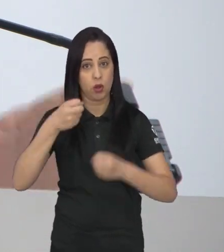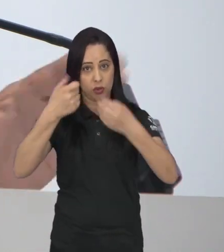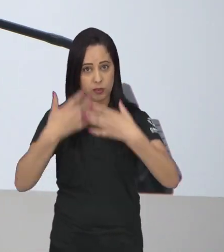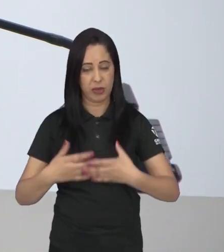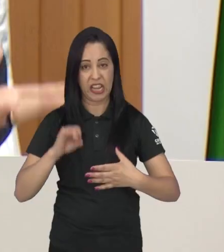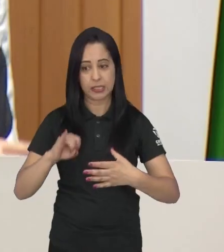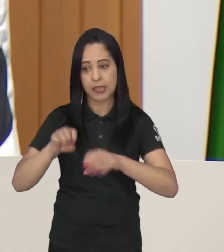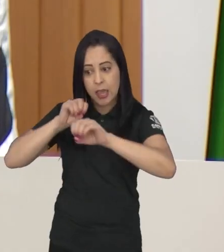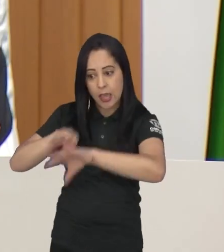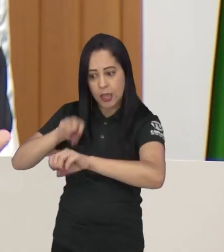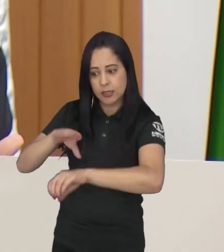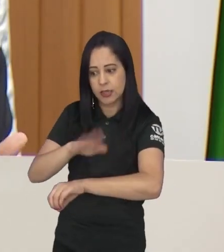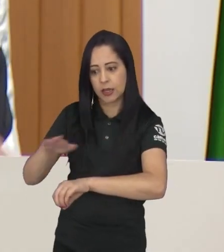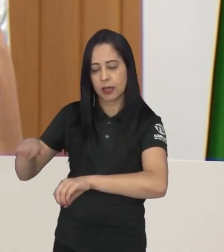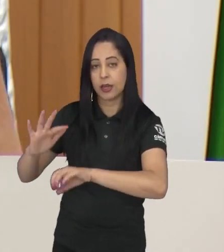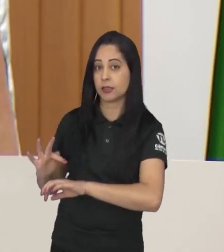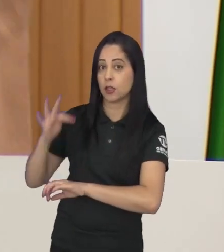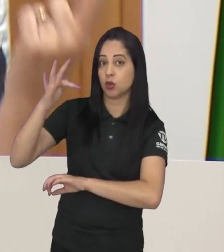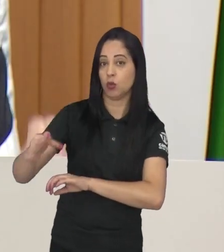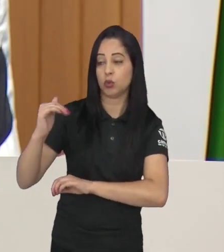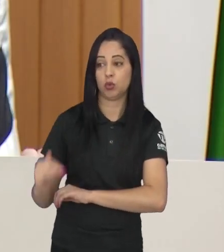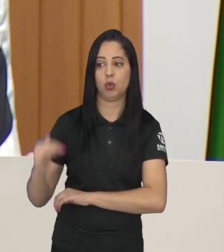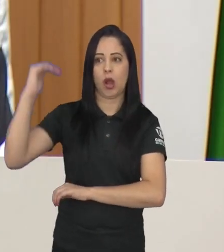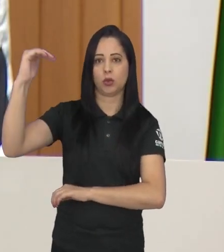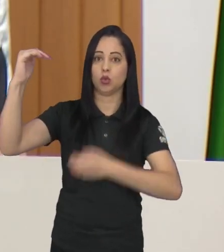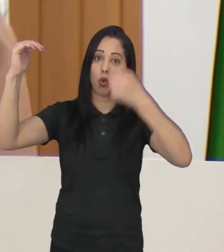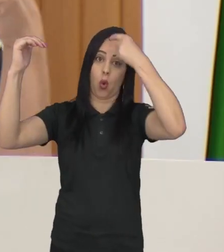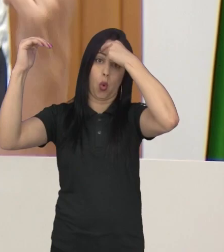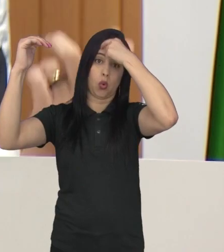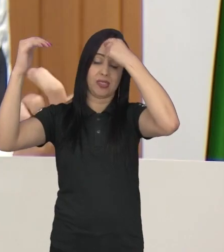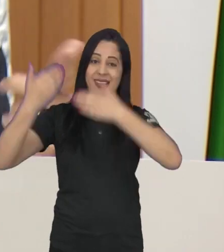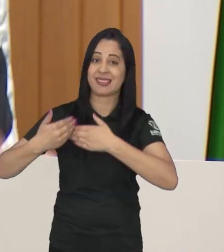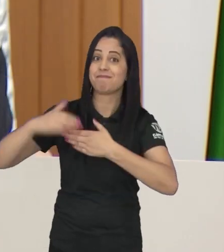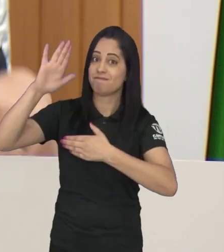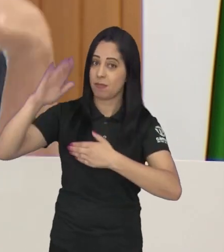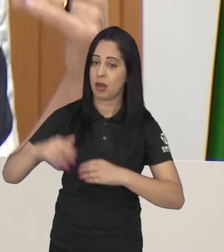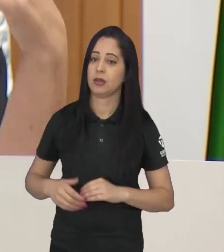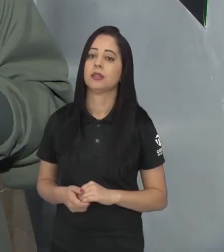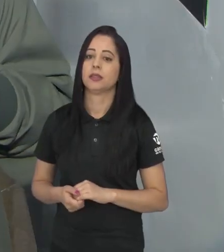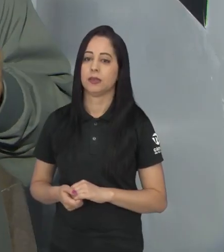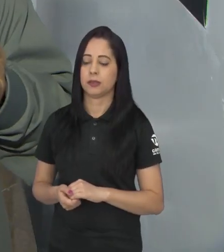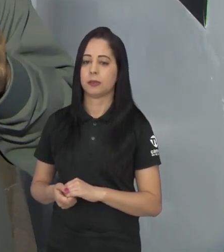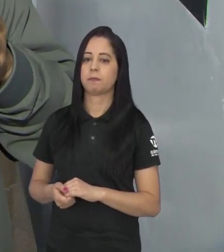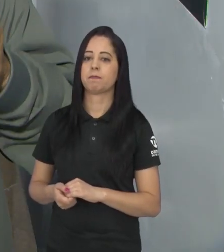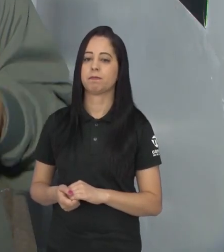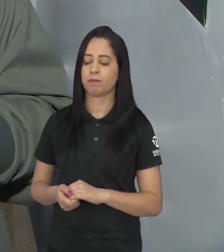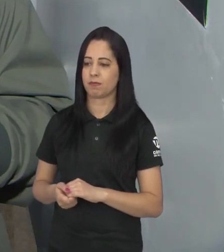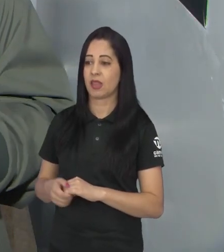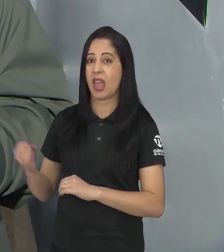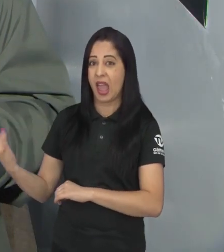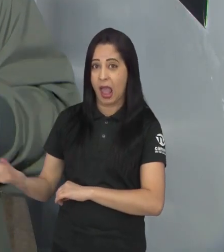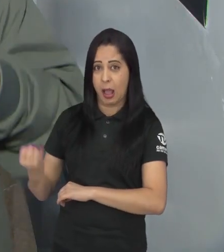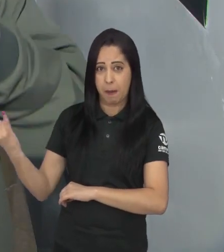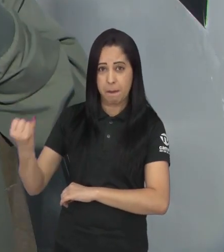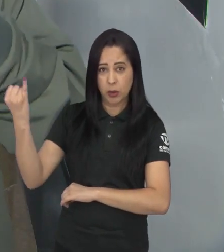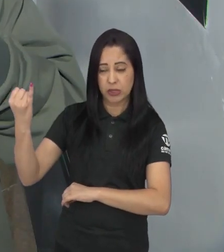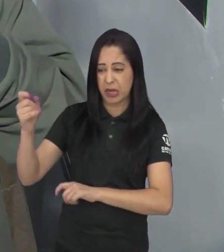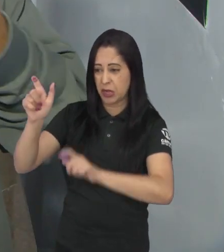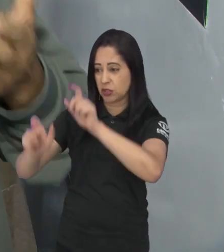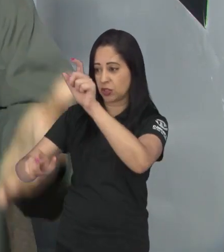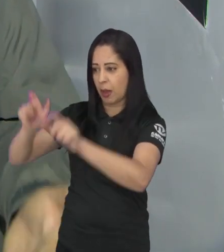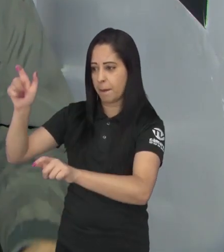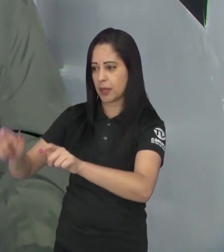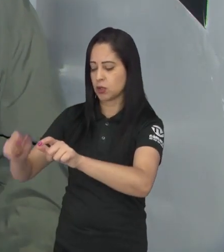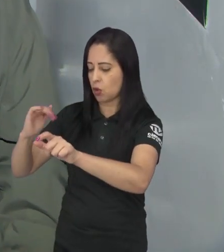a educação teremos adultos mais conscientes e menos consumistas. É muito importante uma